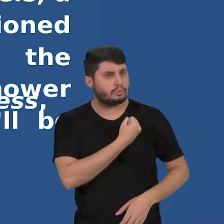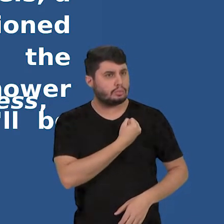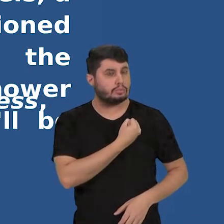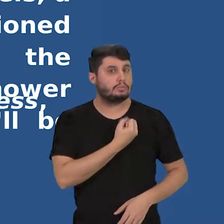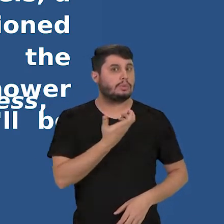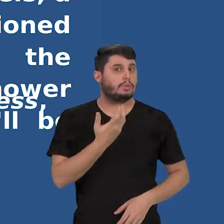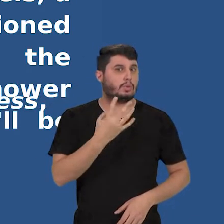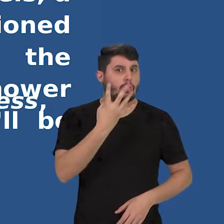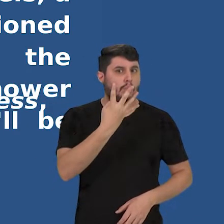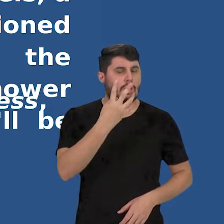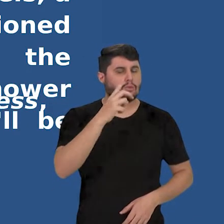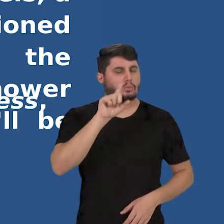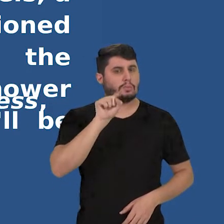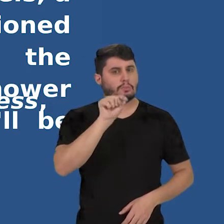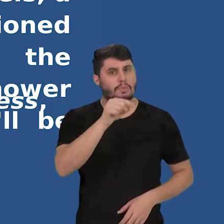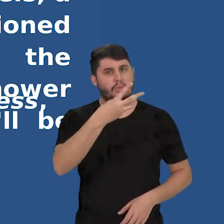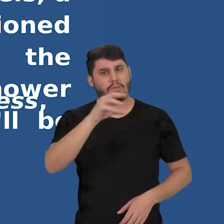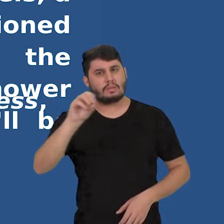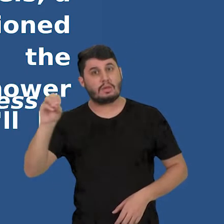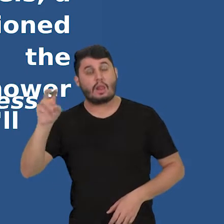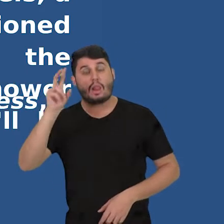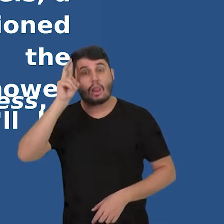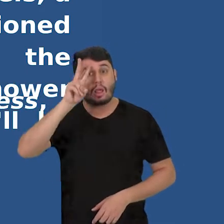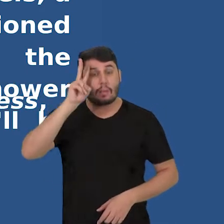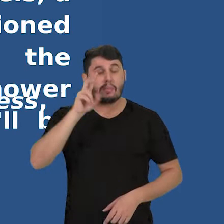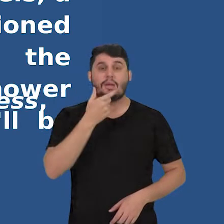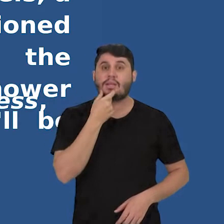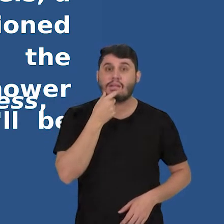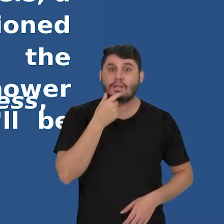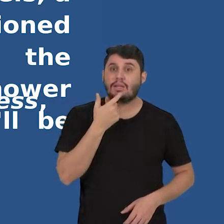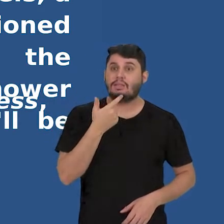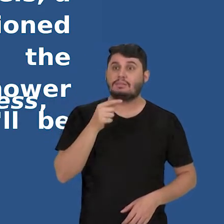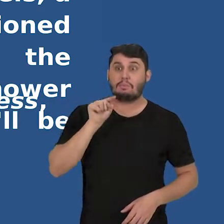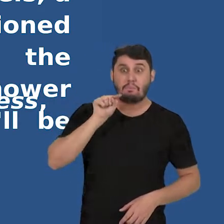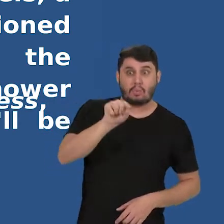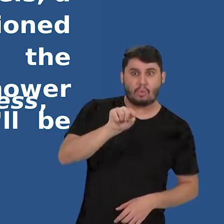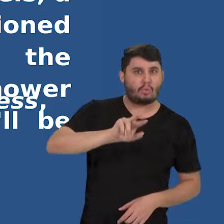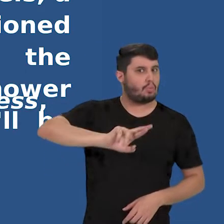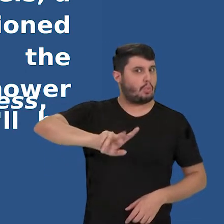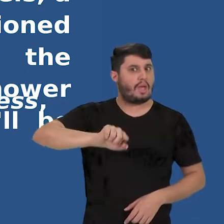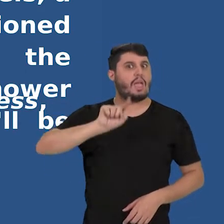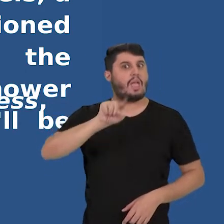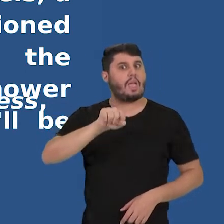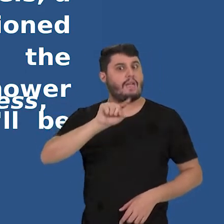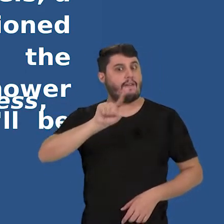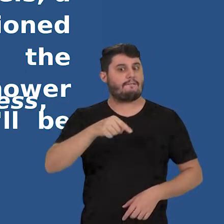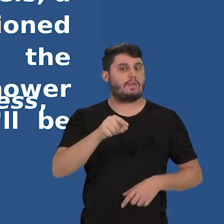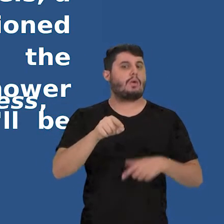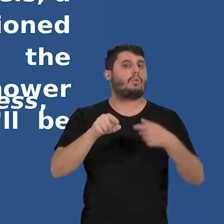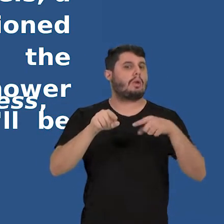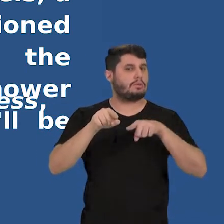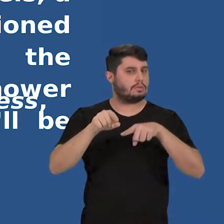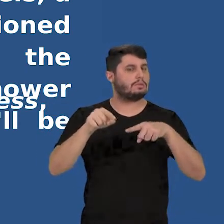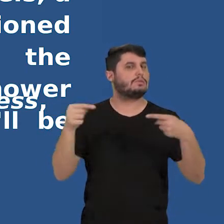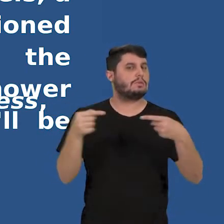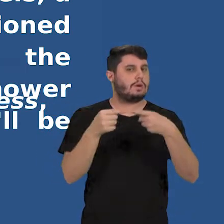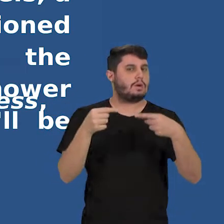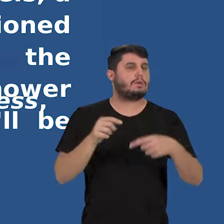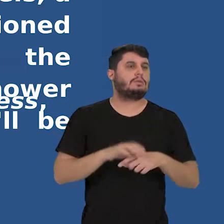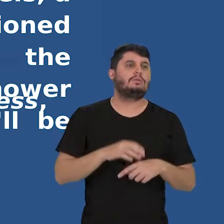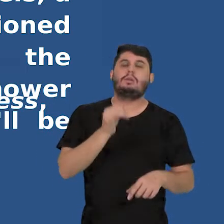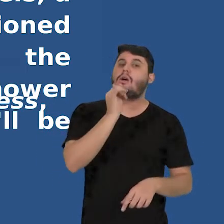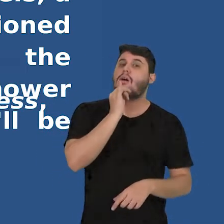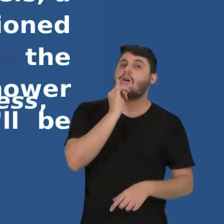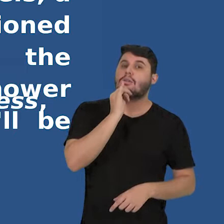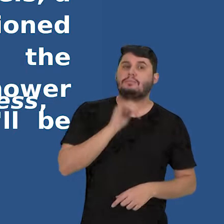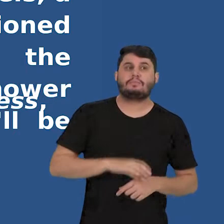inglês não usa ponto, usa vírgula, né? Então, por exemplo, na minha festa tinha 1.100 pessoas, que festão, né? Então, quando eu fui fazer isso por escrito, eu não